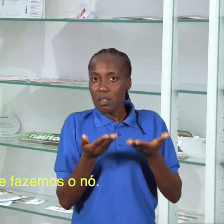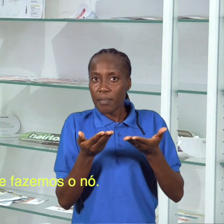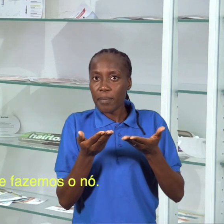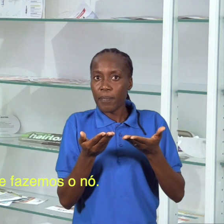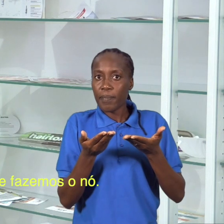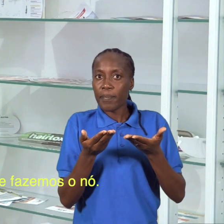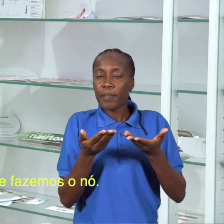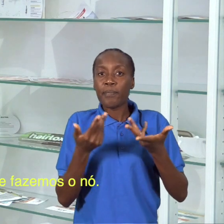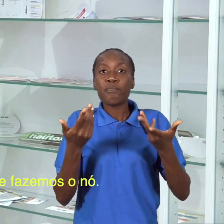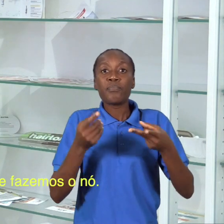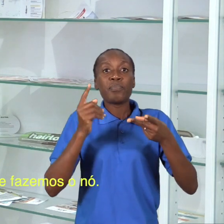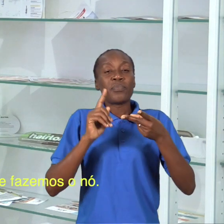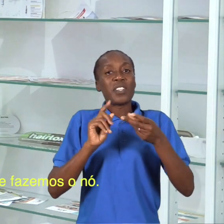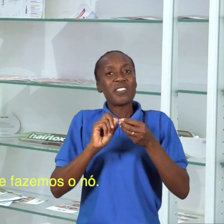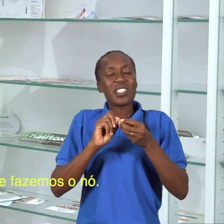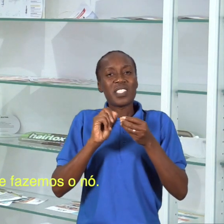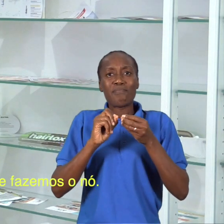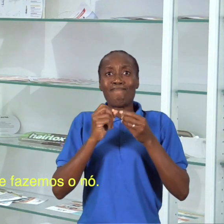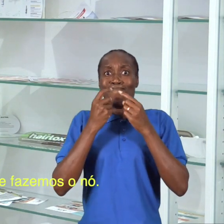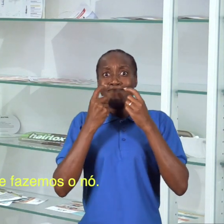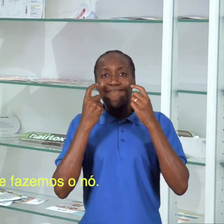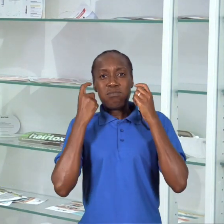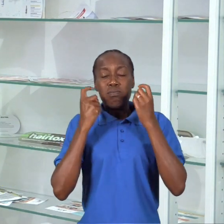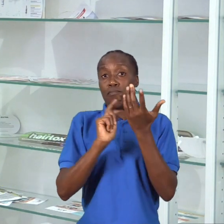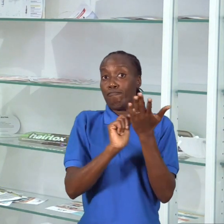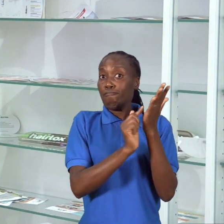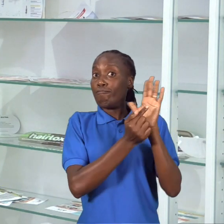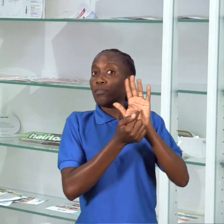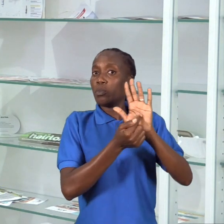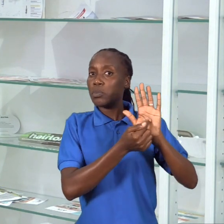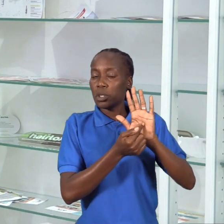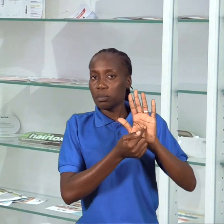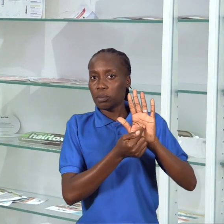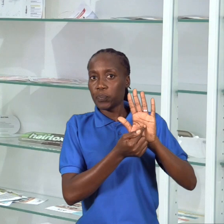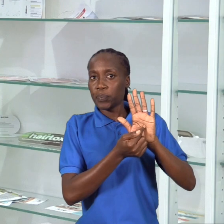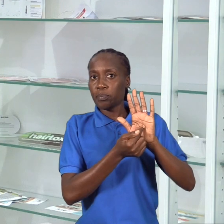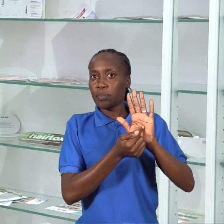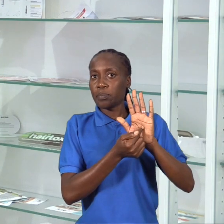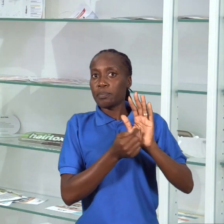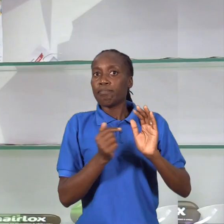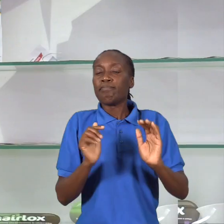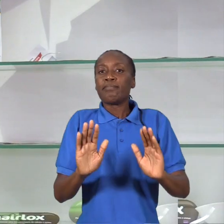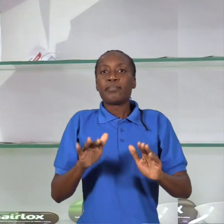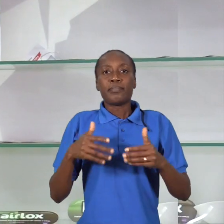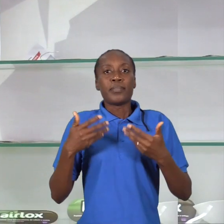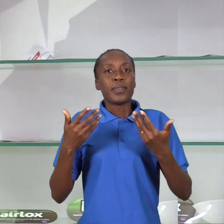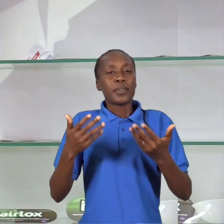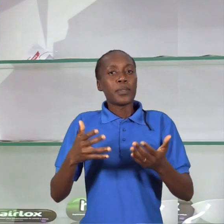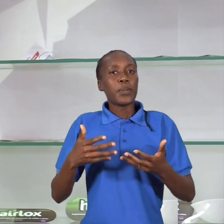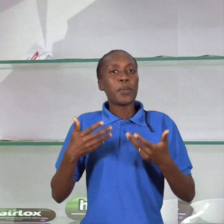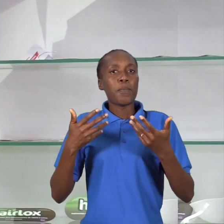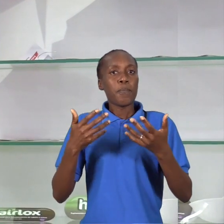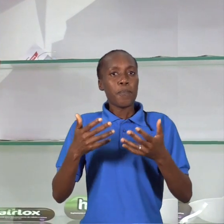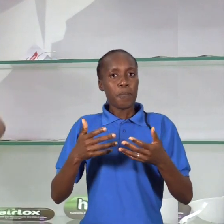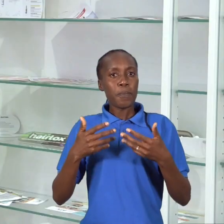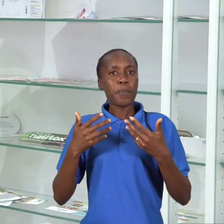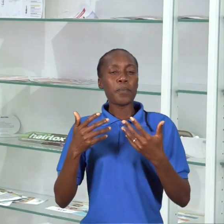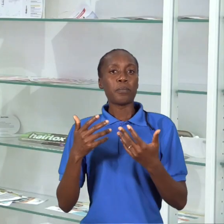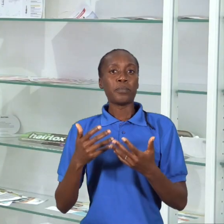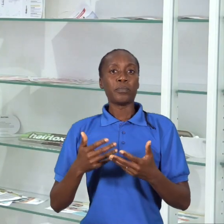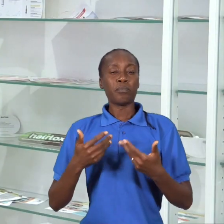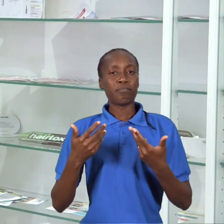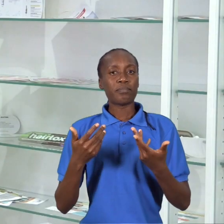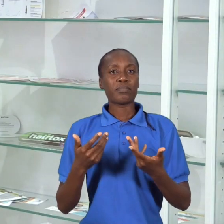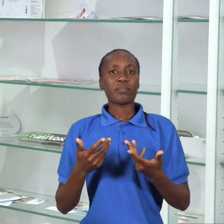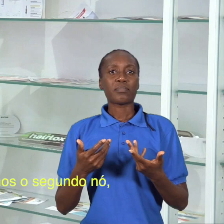e